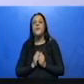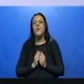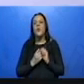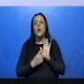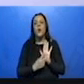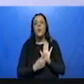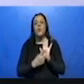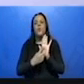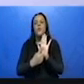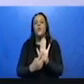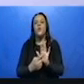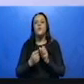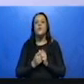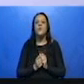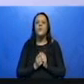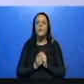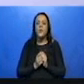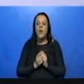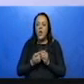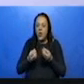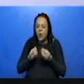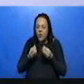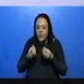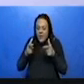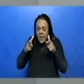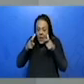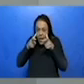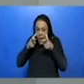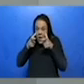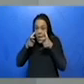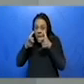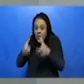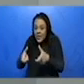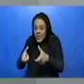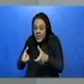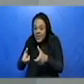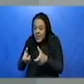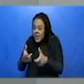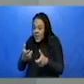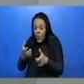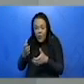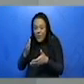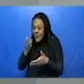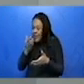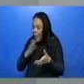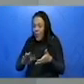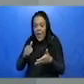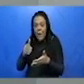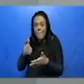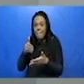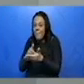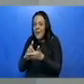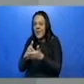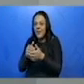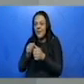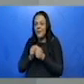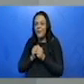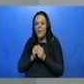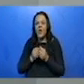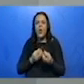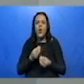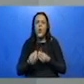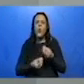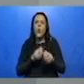então que você fique preso naquele livro e não consiga parar de ler. E como que é o enredo nesse tipo